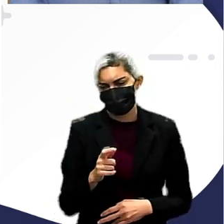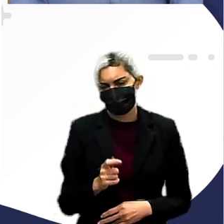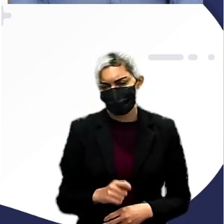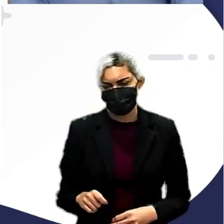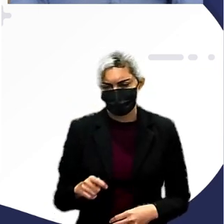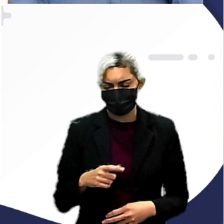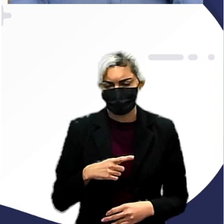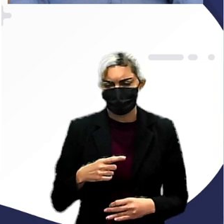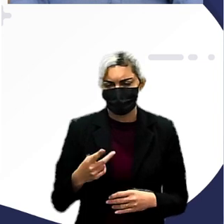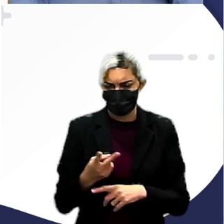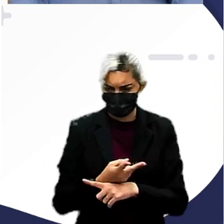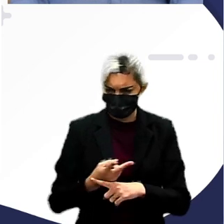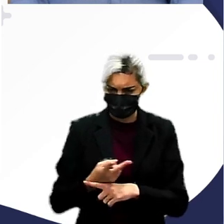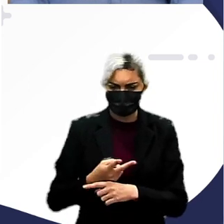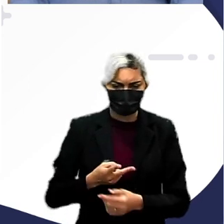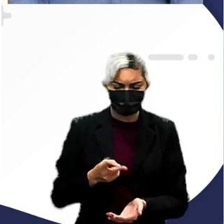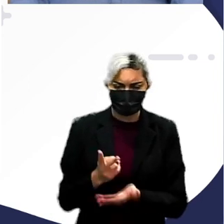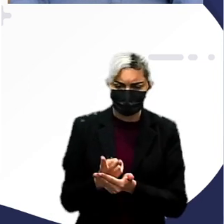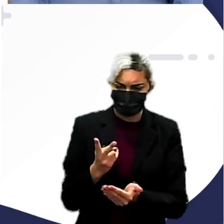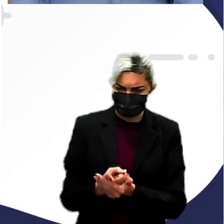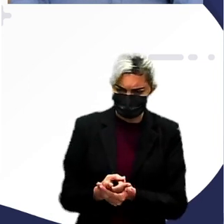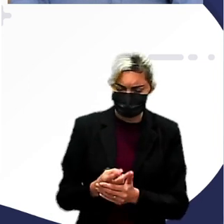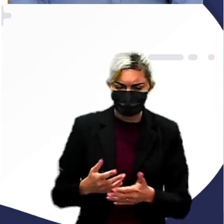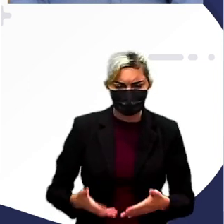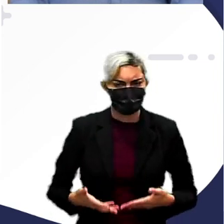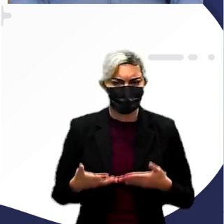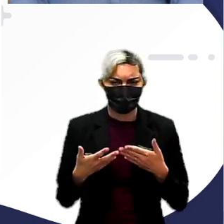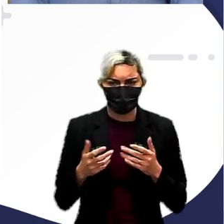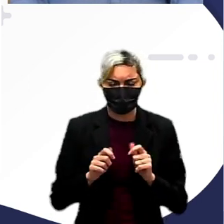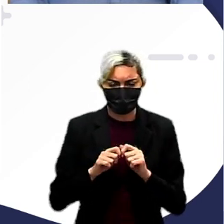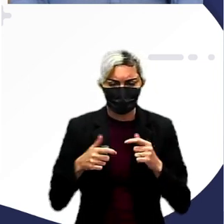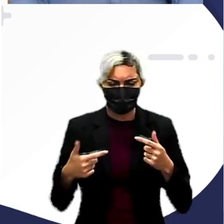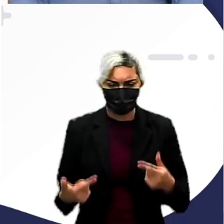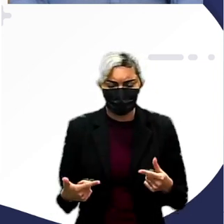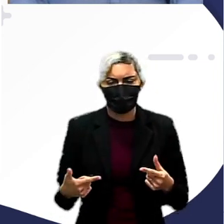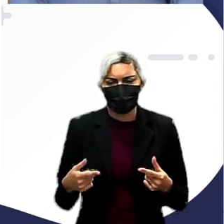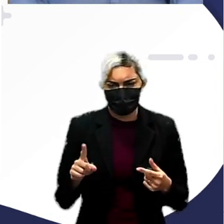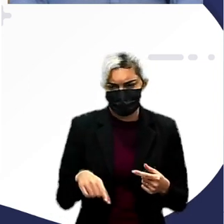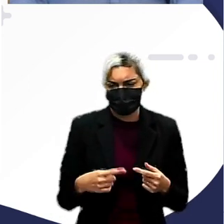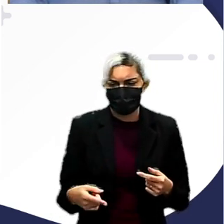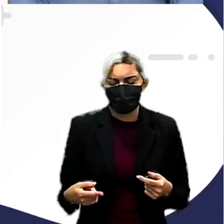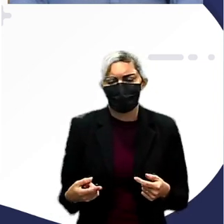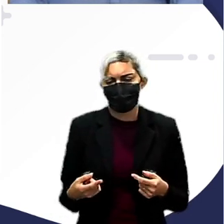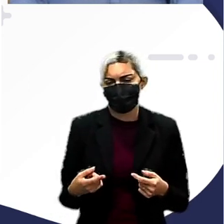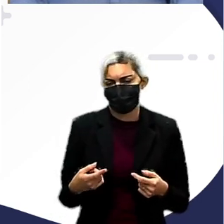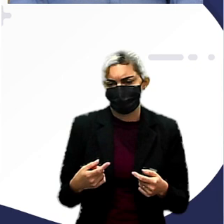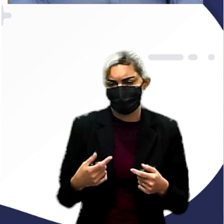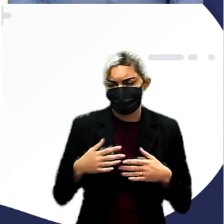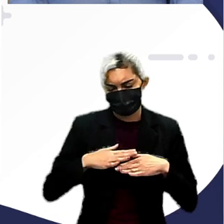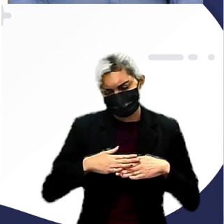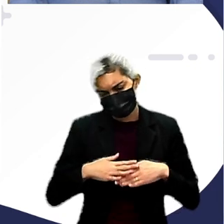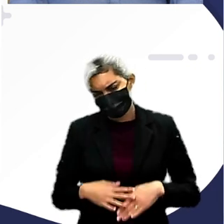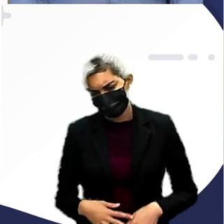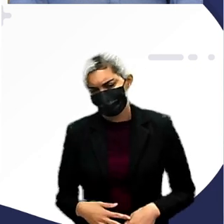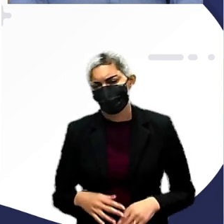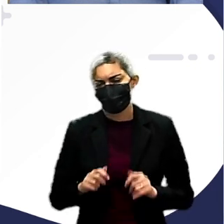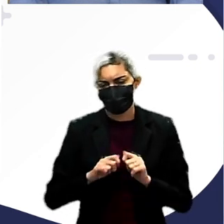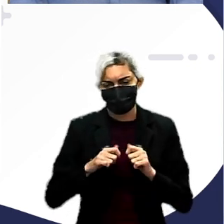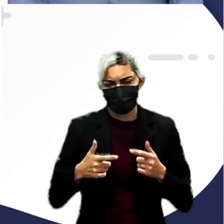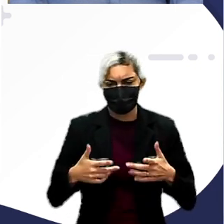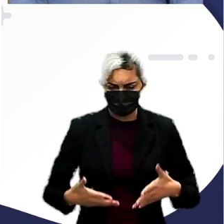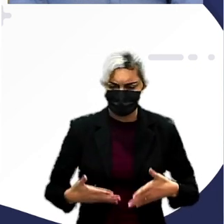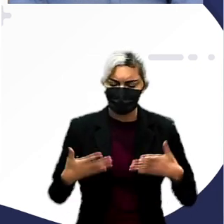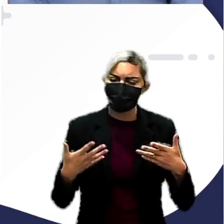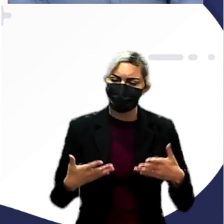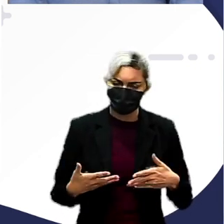organizações. Buscar sempre a excelência, claro, eliminar a acomodação e desânimo e, claro, estimular